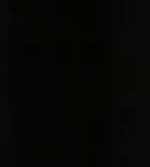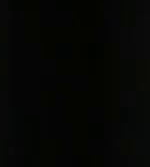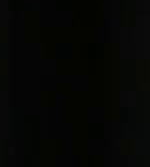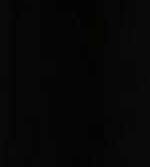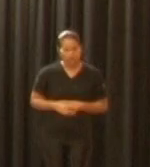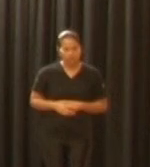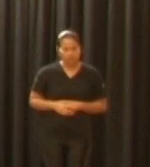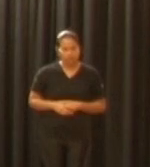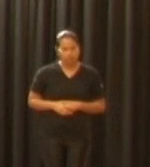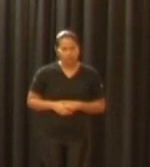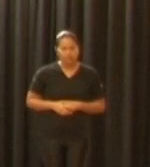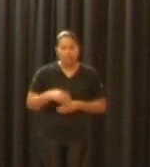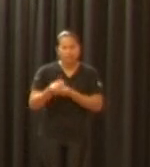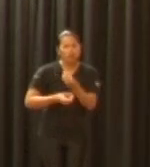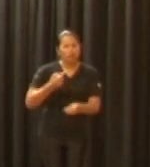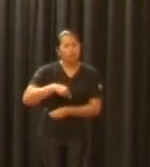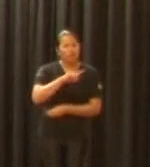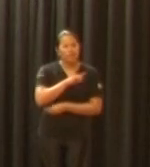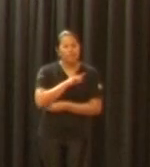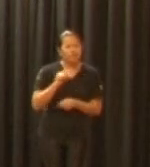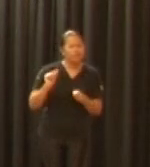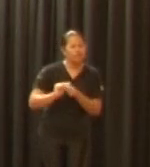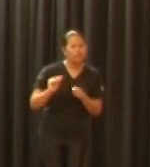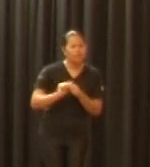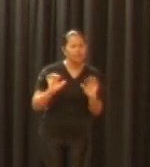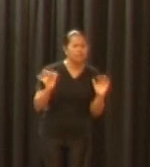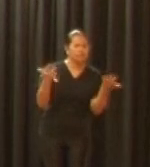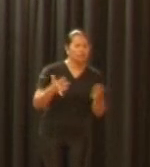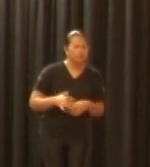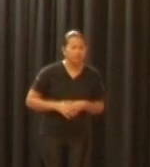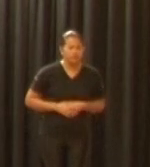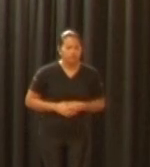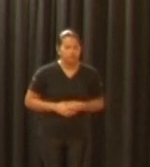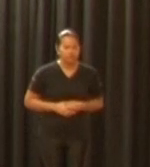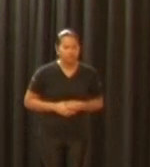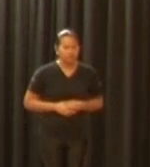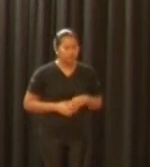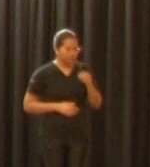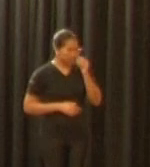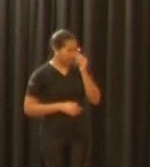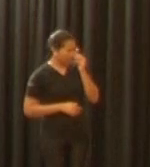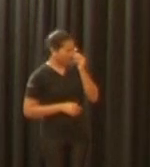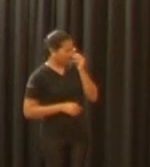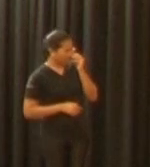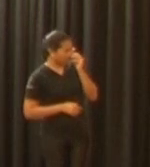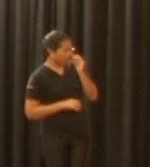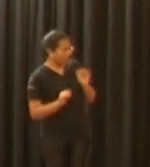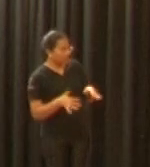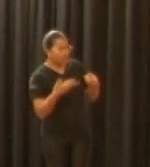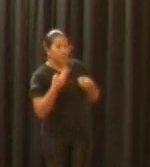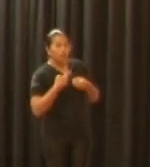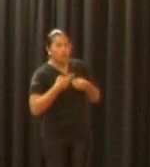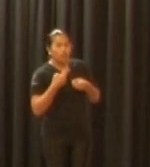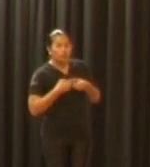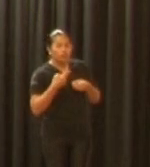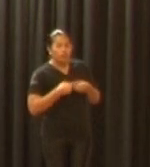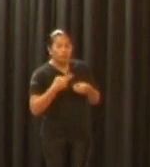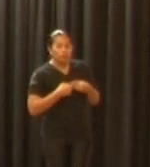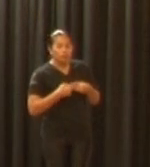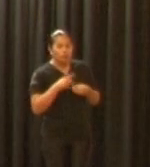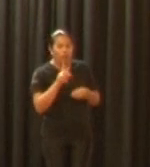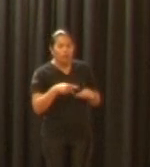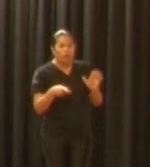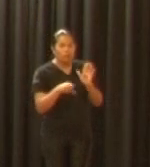para problematizar isso? Ô, Anaí, voltando a isso, o núcleo dessa corponormatividade, então, é essa,